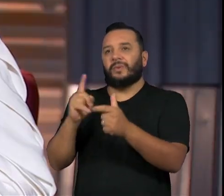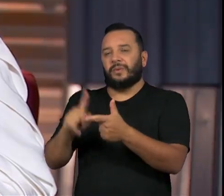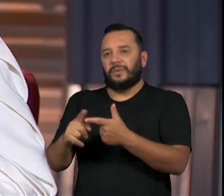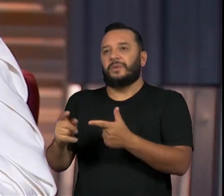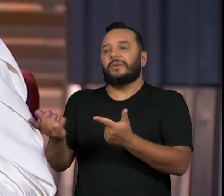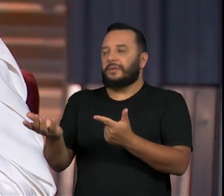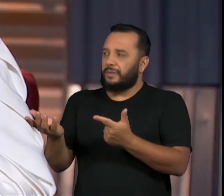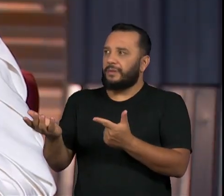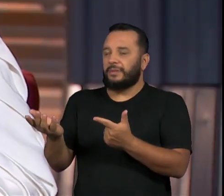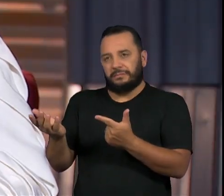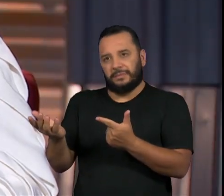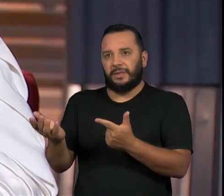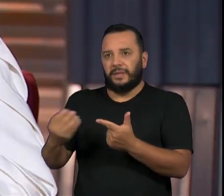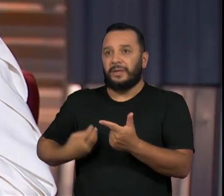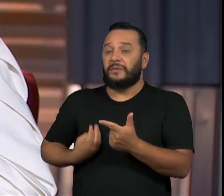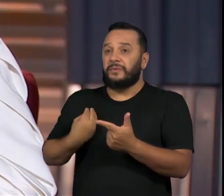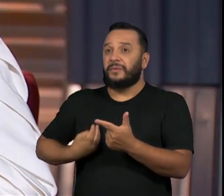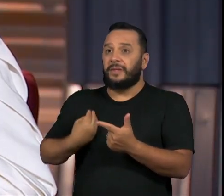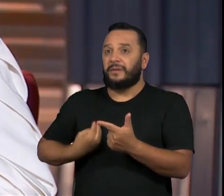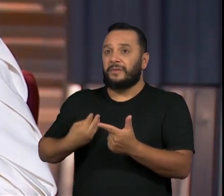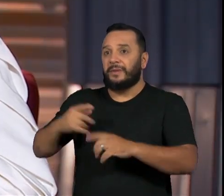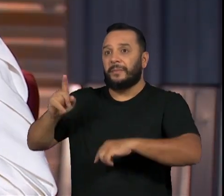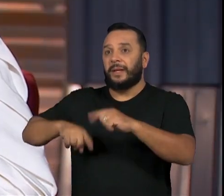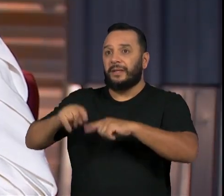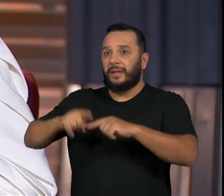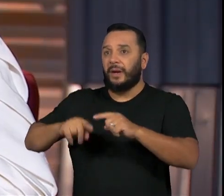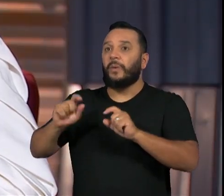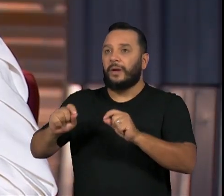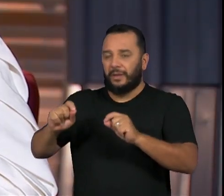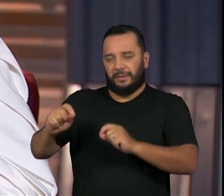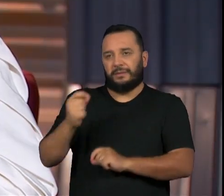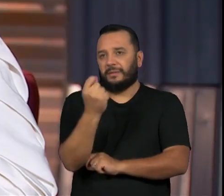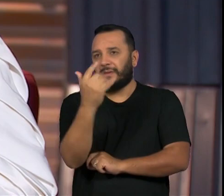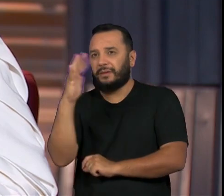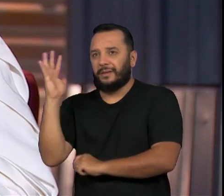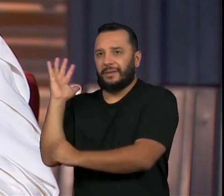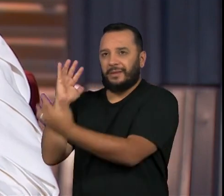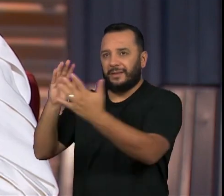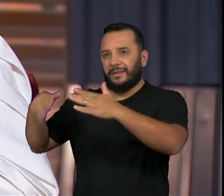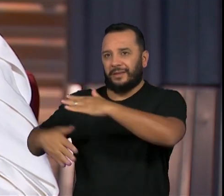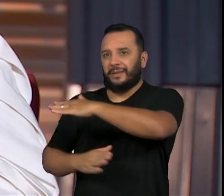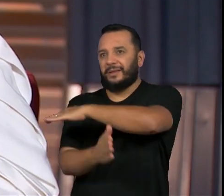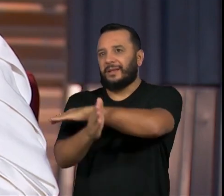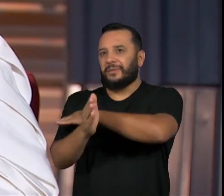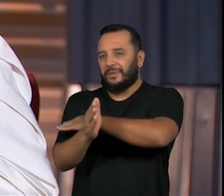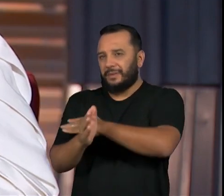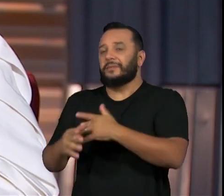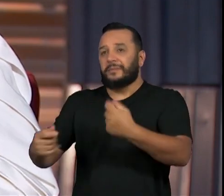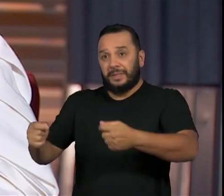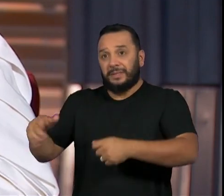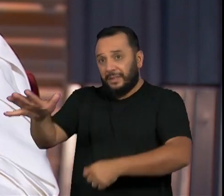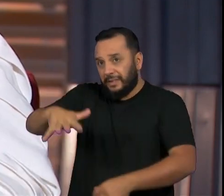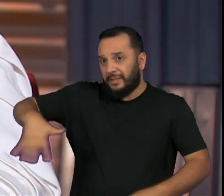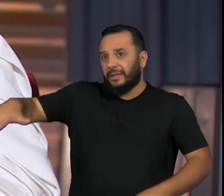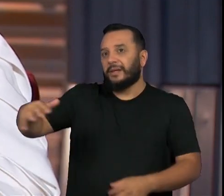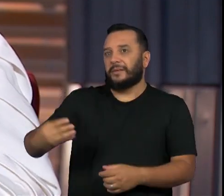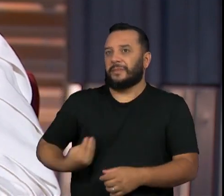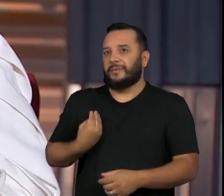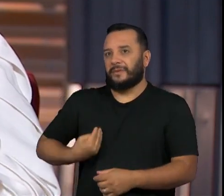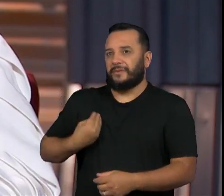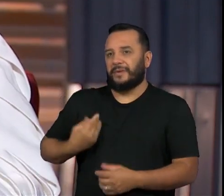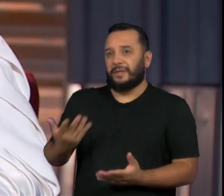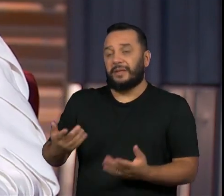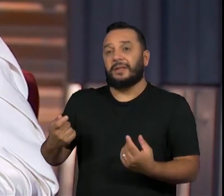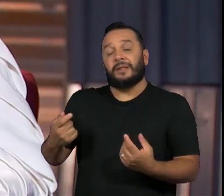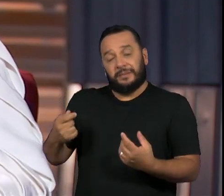de fato a partir dos insumos da natureza, né? Depende daquilo para a sua subsistência e precisam